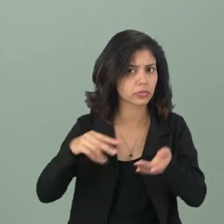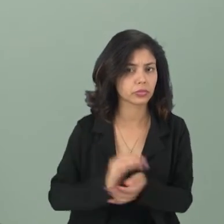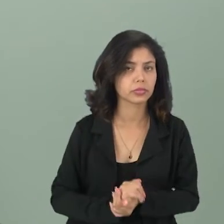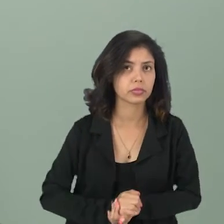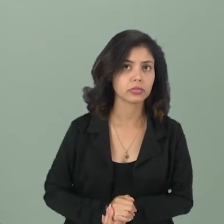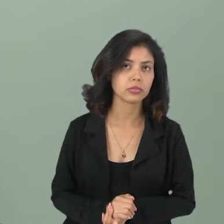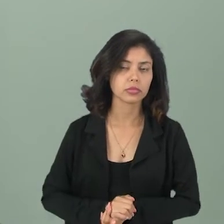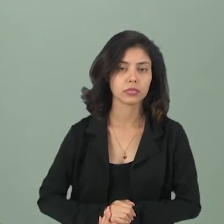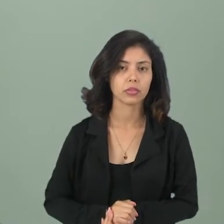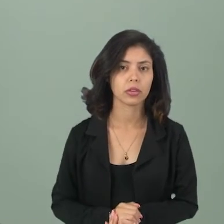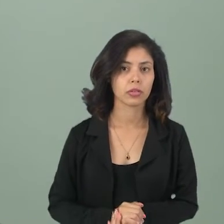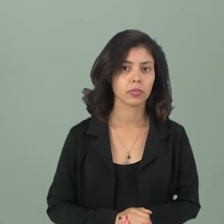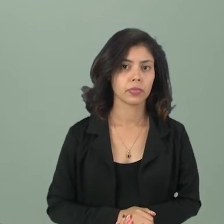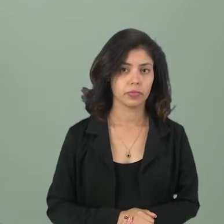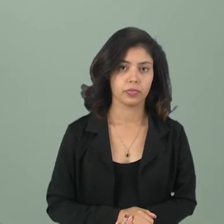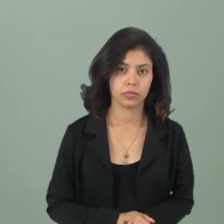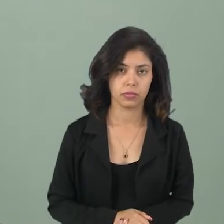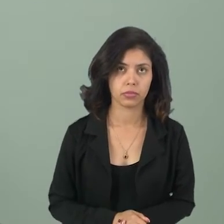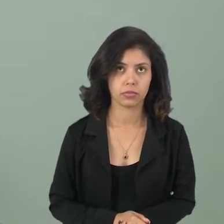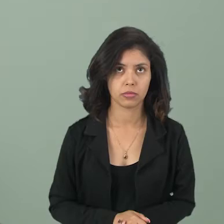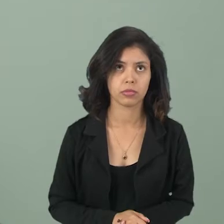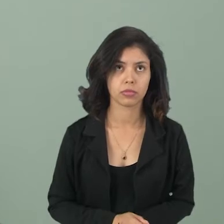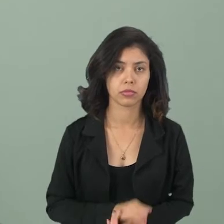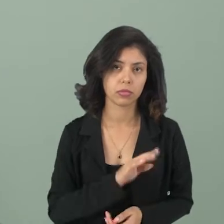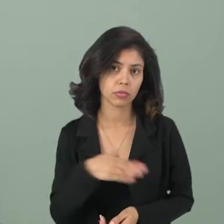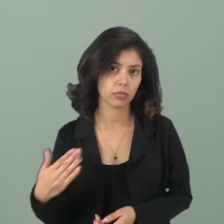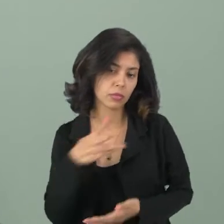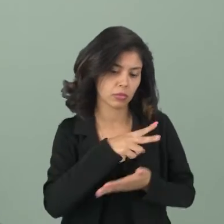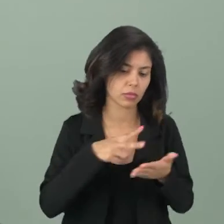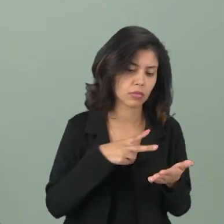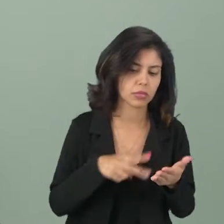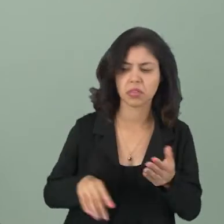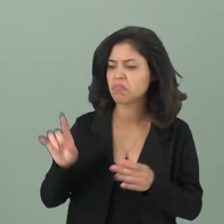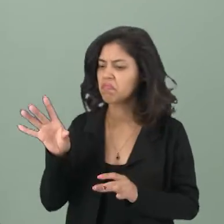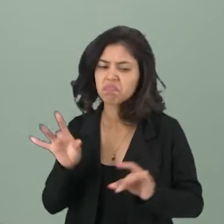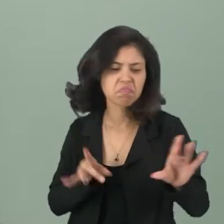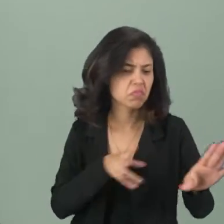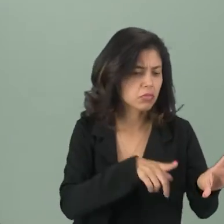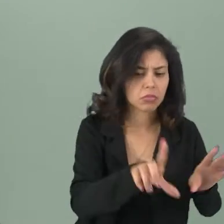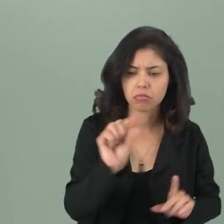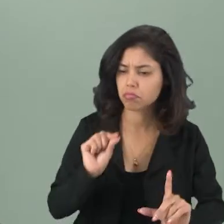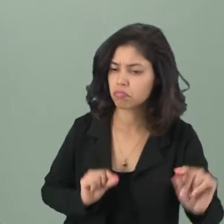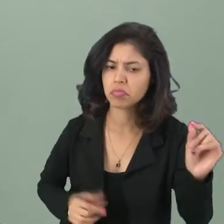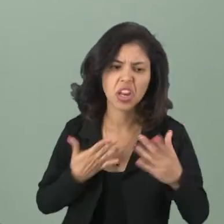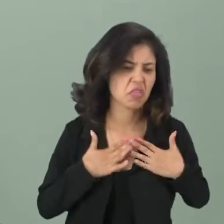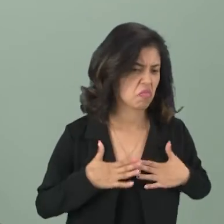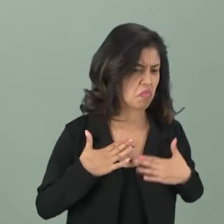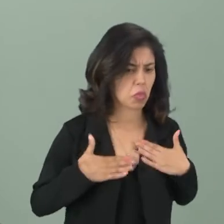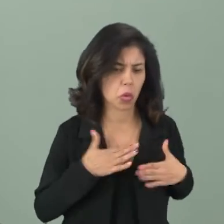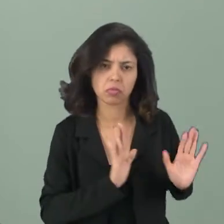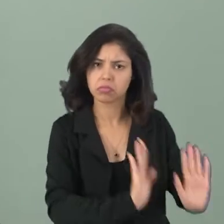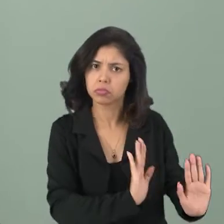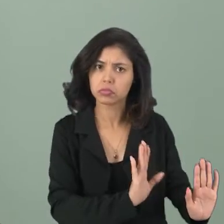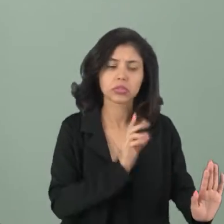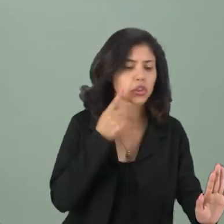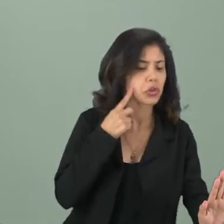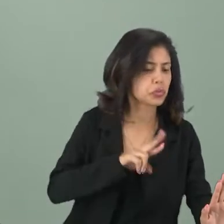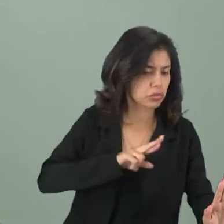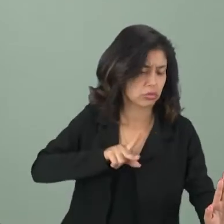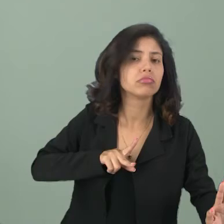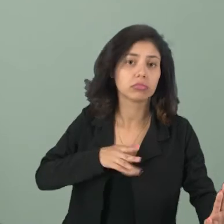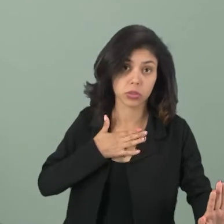né porque você quando eu eu leio algo aleatório né que eu não tenho afinidade em que não